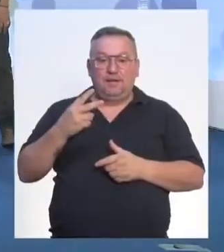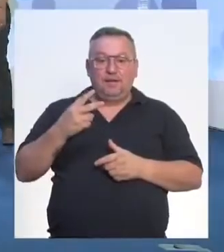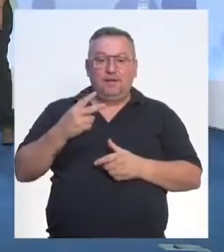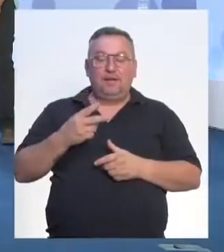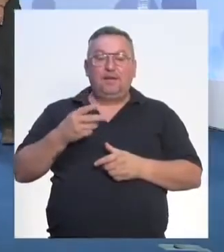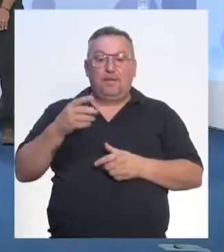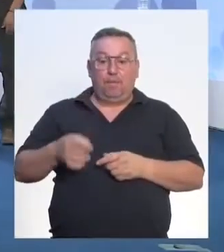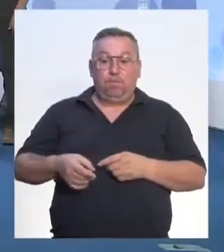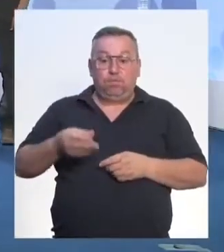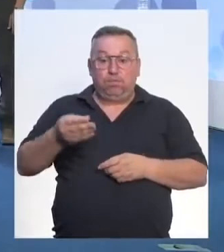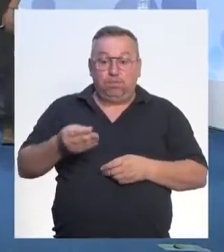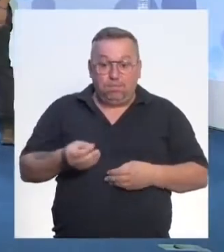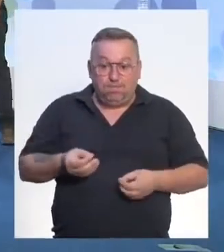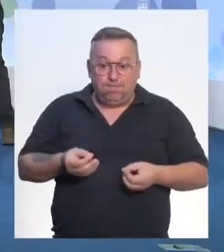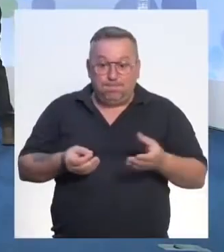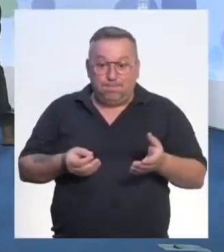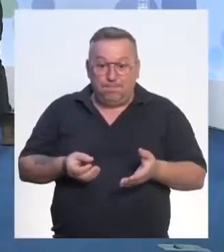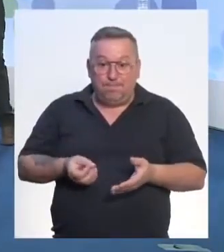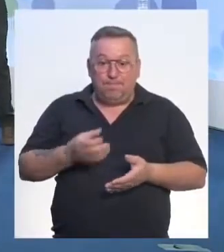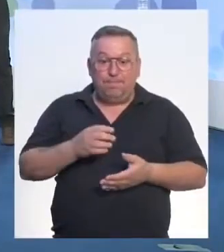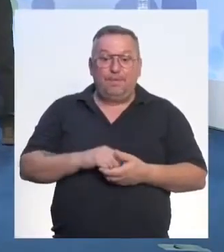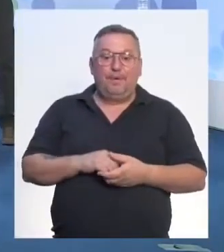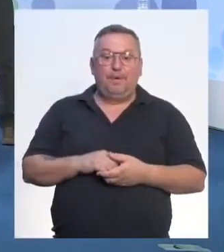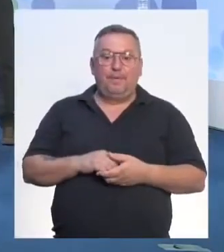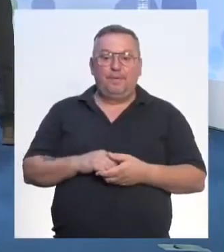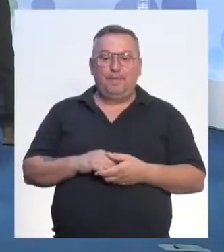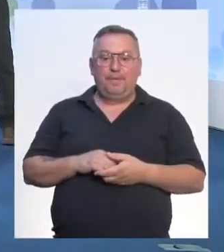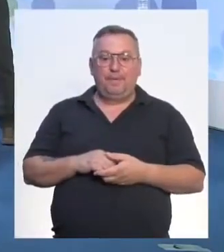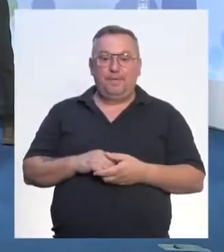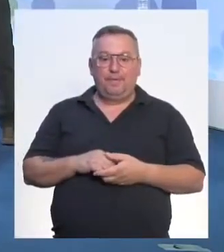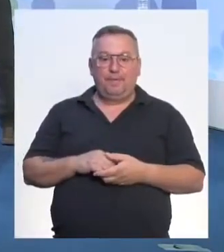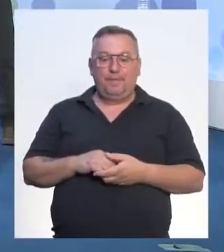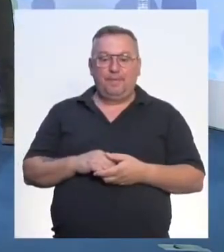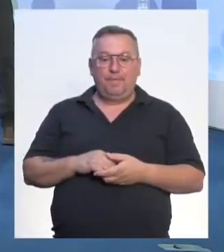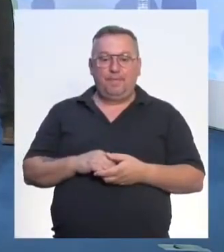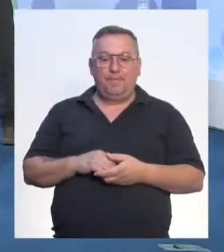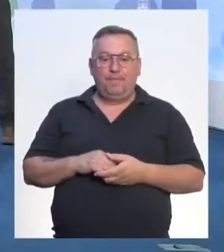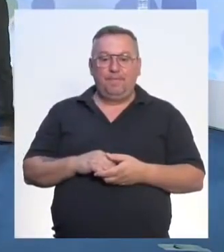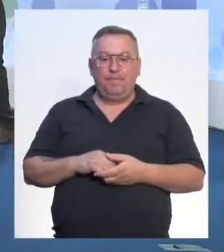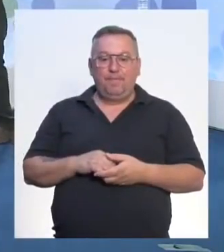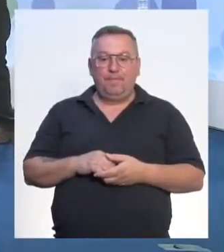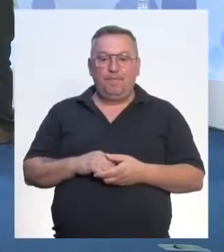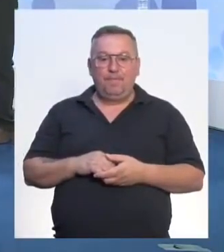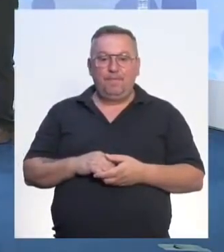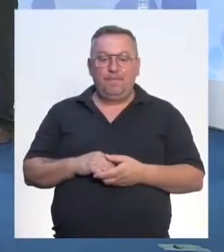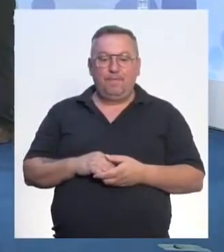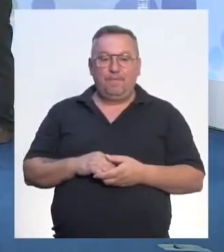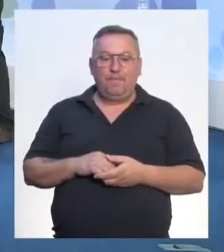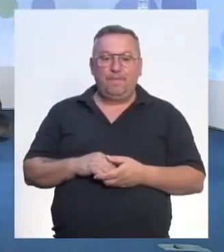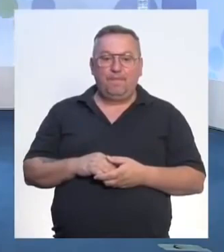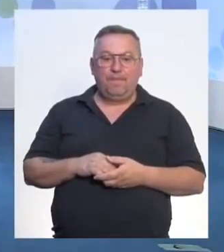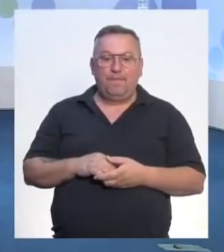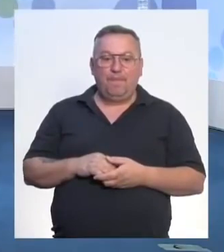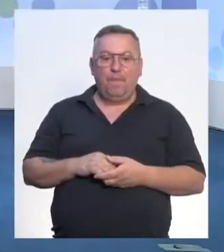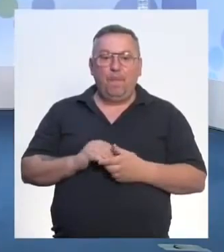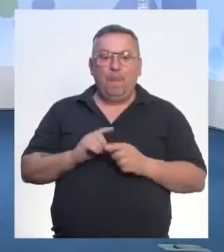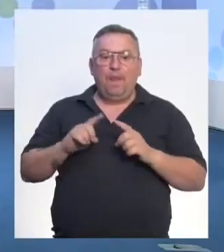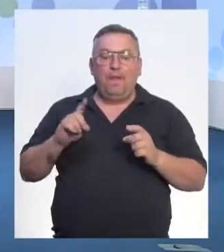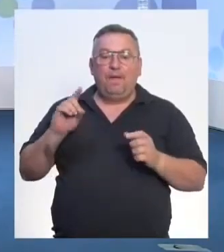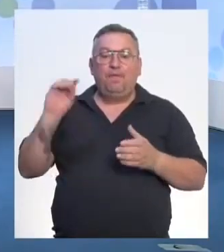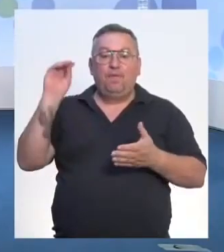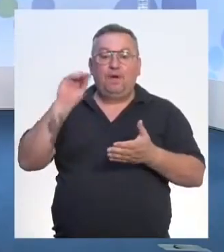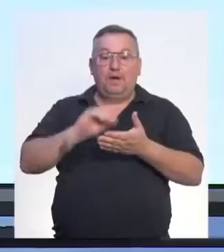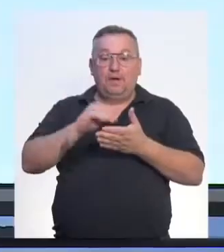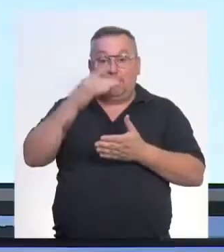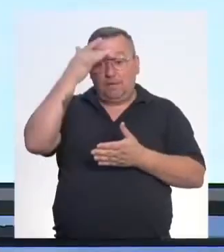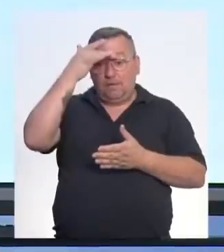3 pedrinhas. Sim, Quer começar? pode ser. Tá. Então vamos lá. Então, Osmar e Jonas aqui. Aí eu vou marcar. Você